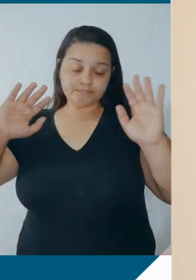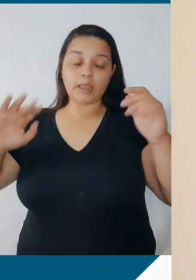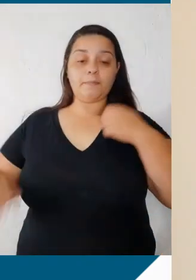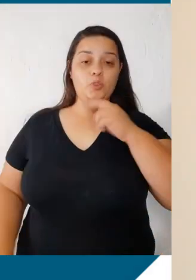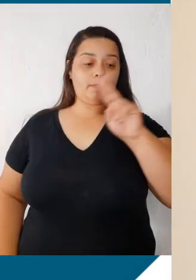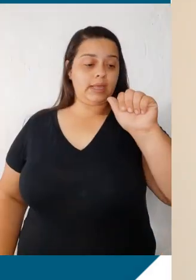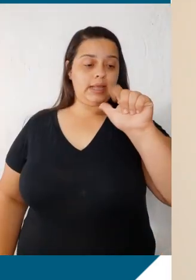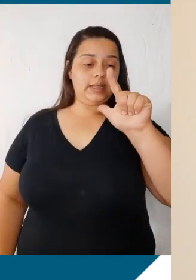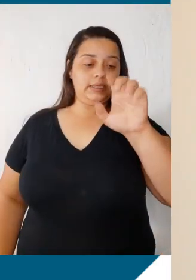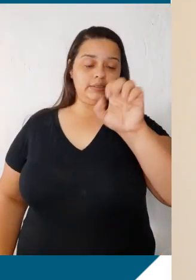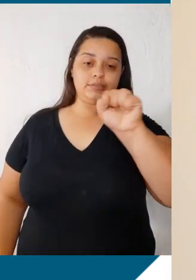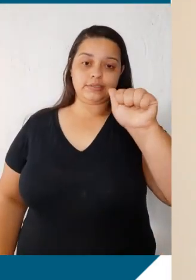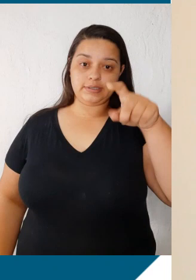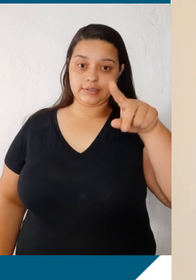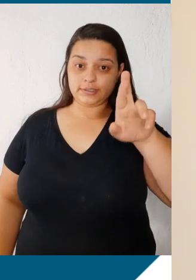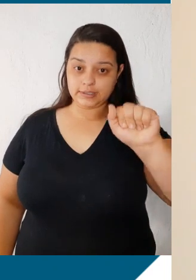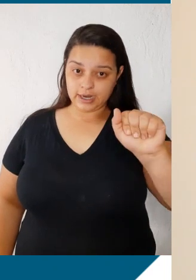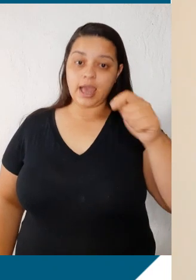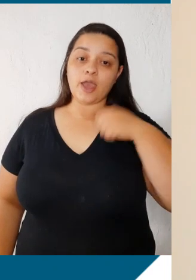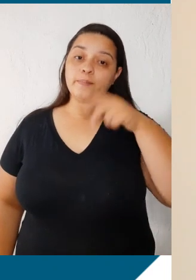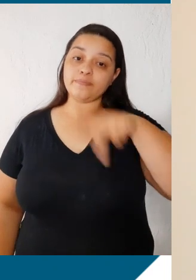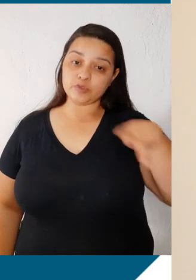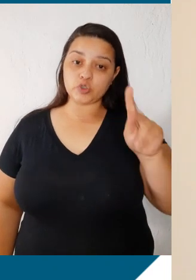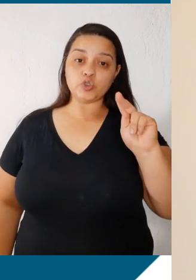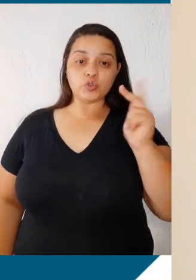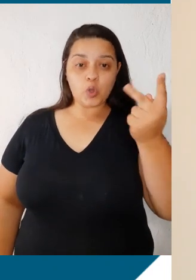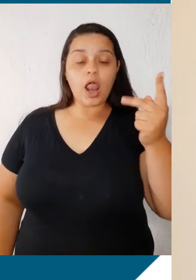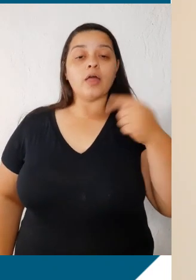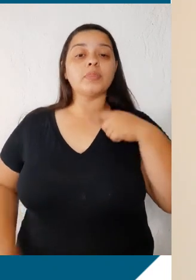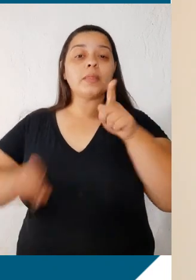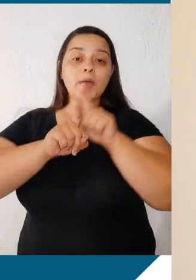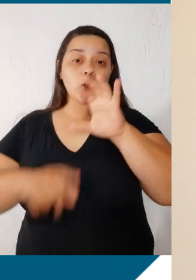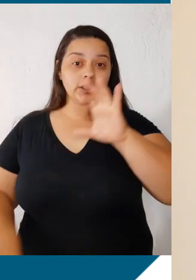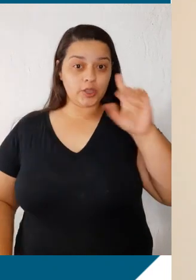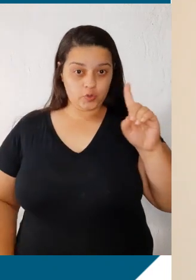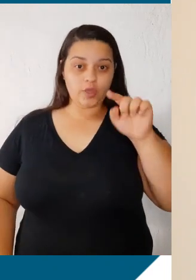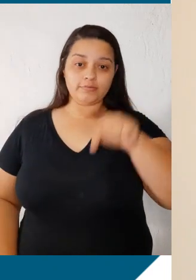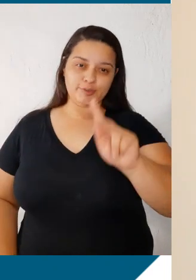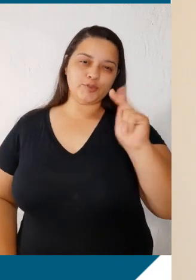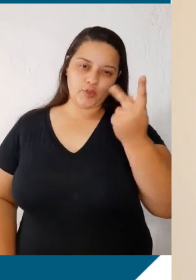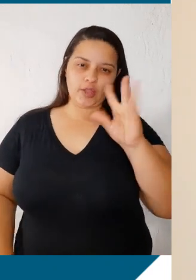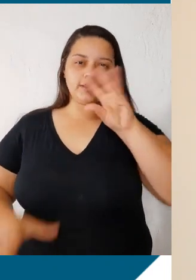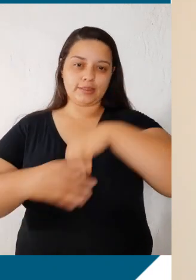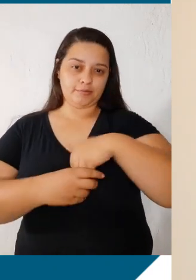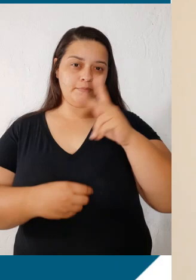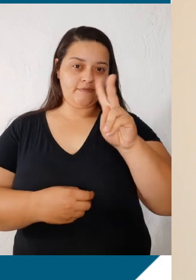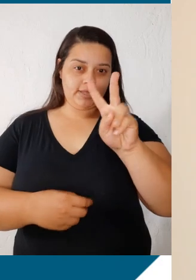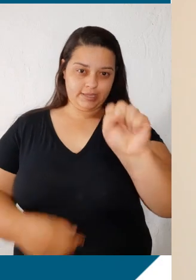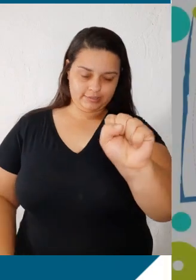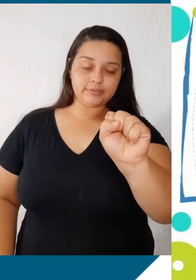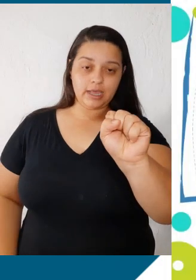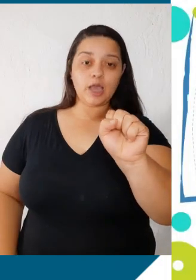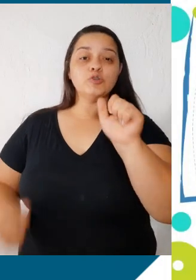Olá, eu me chamo Alessandra Carvalho, sou professora de História e coordeno essa disciplina no pré-vestibular social da Fundação